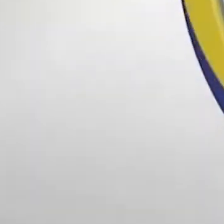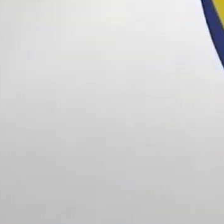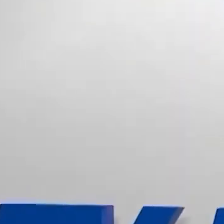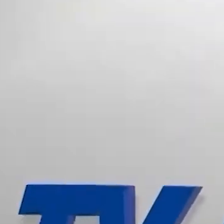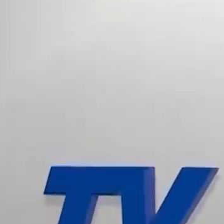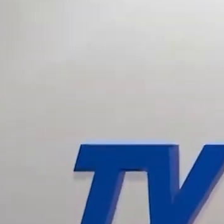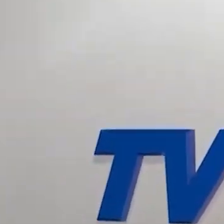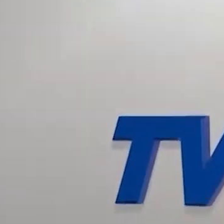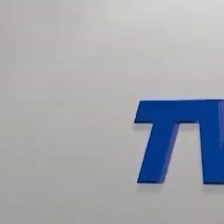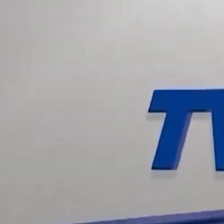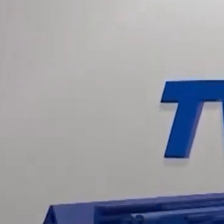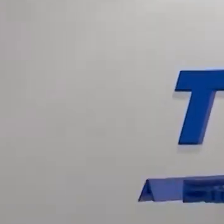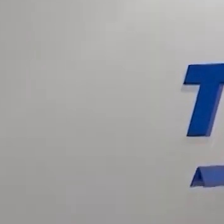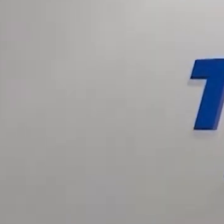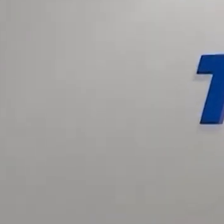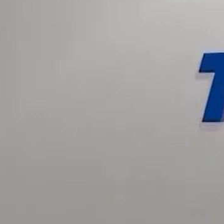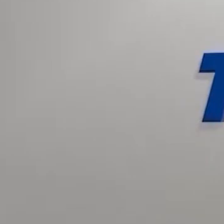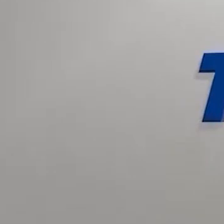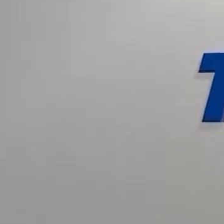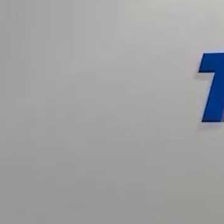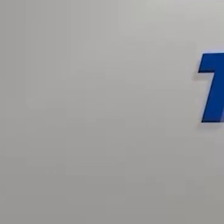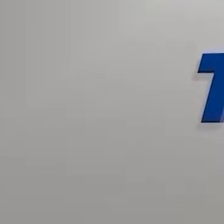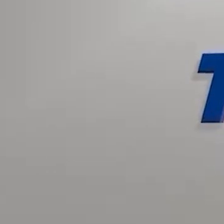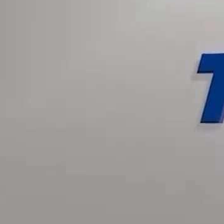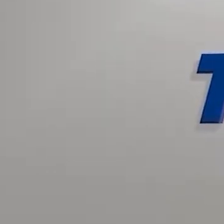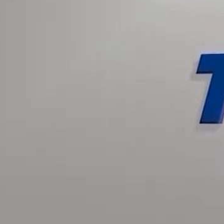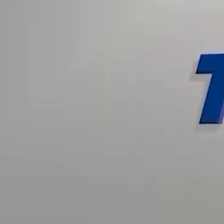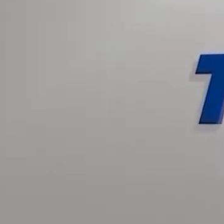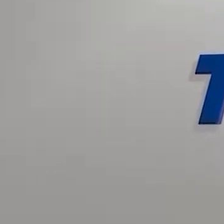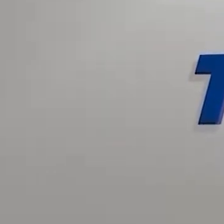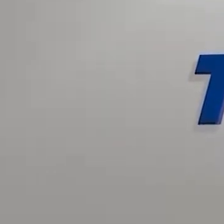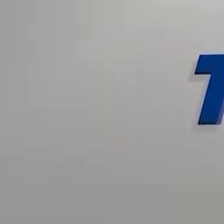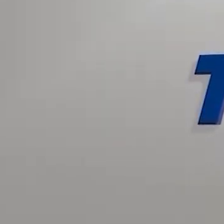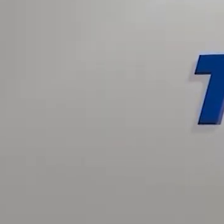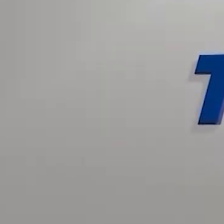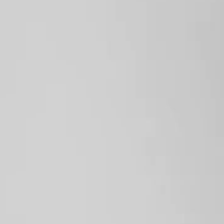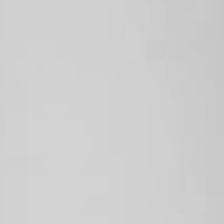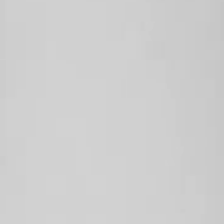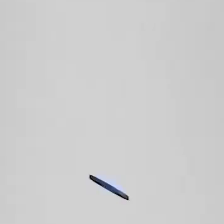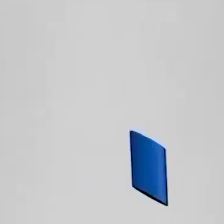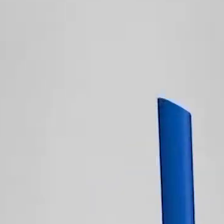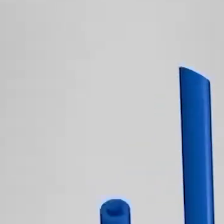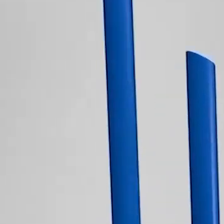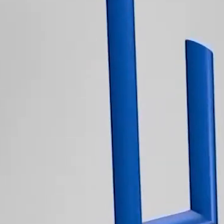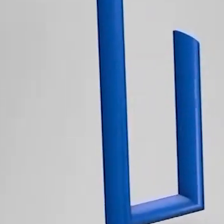TV Fortaleza, a emissora da Casa do Povo.